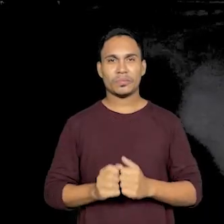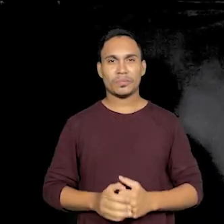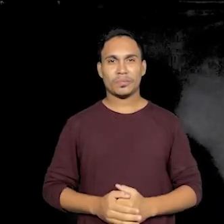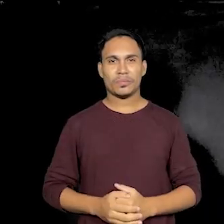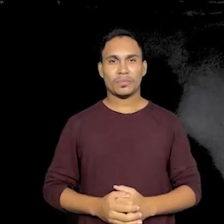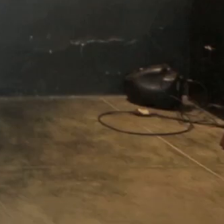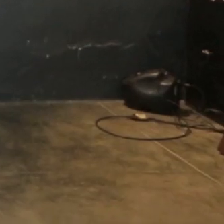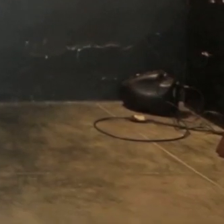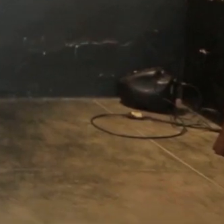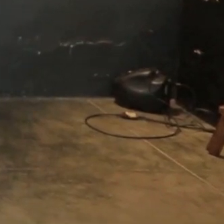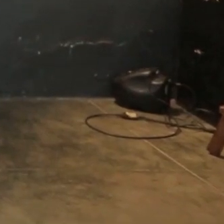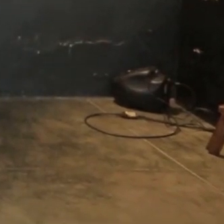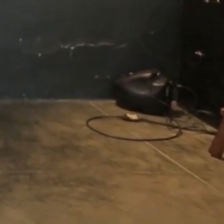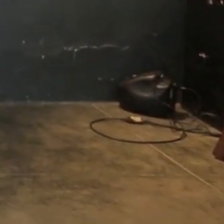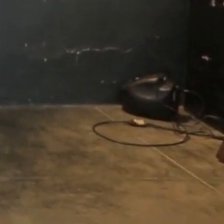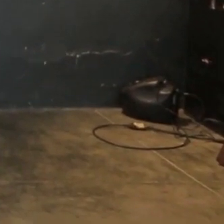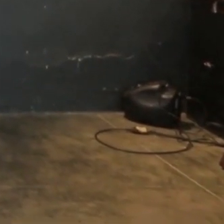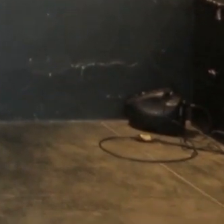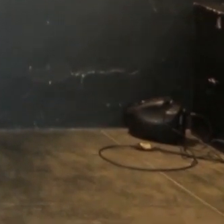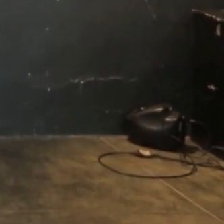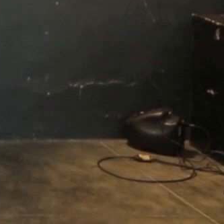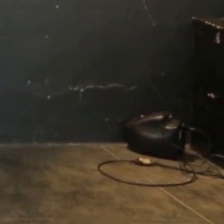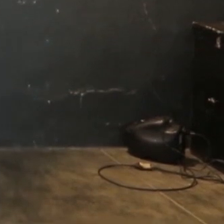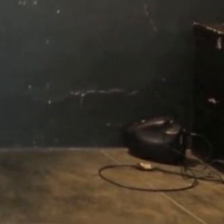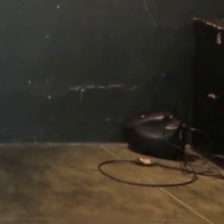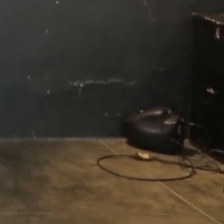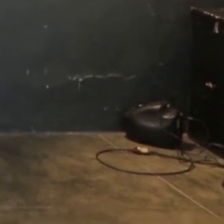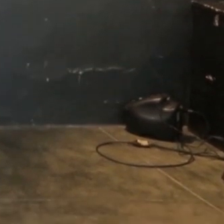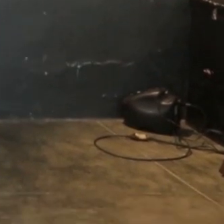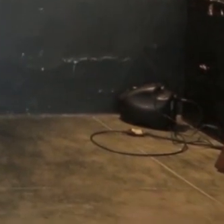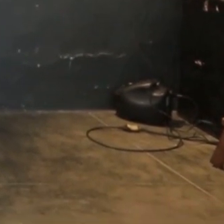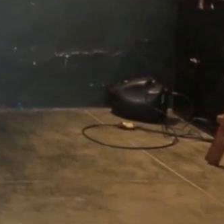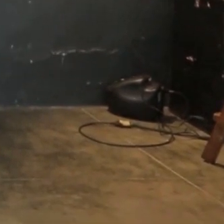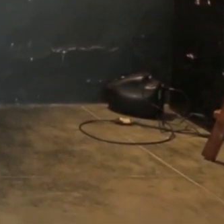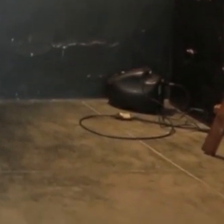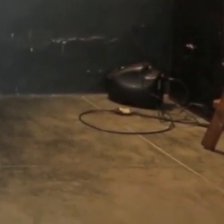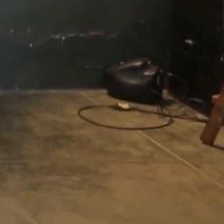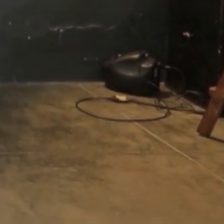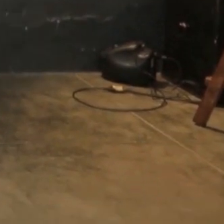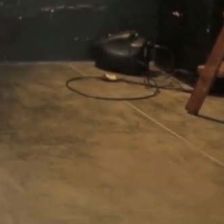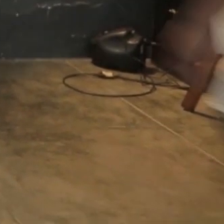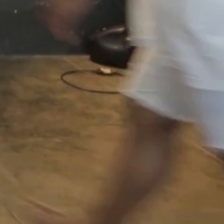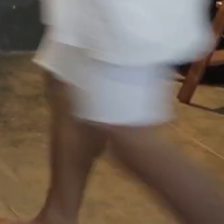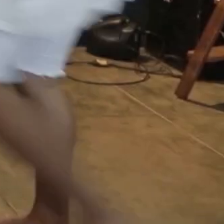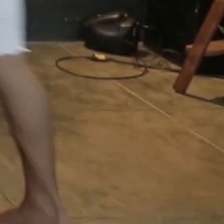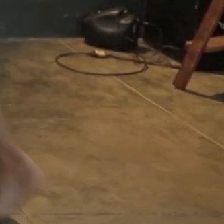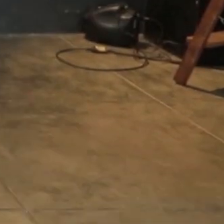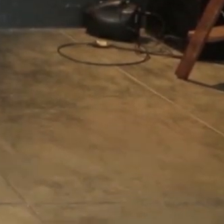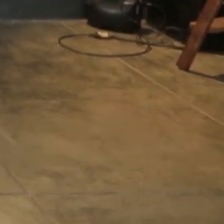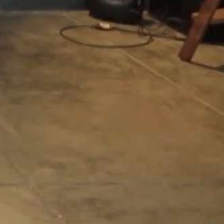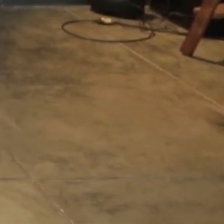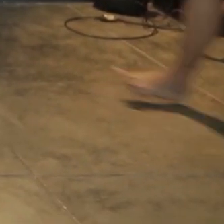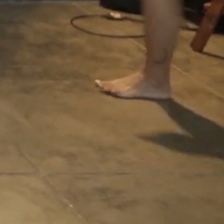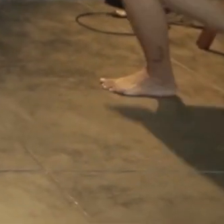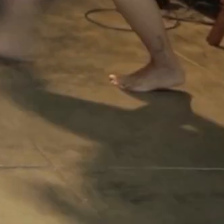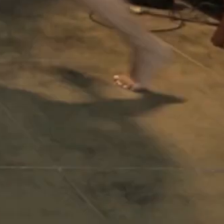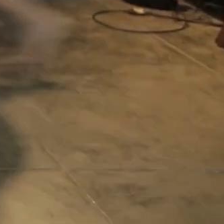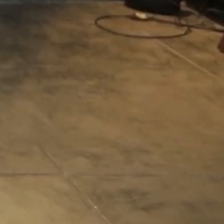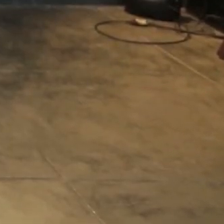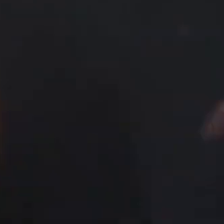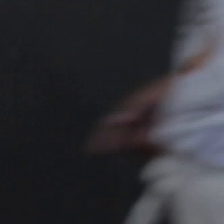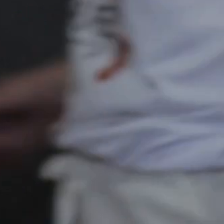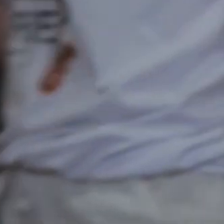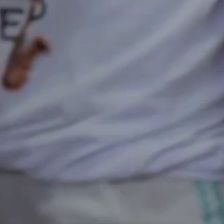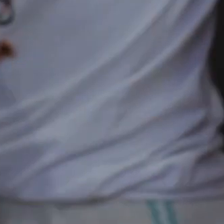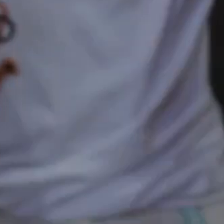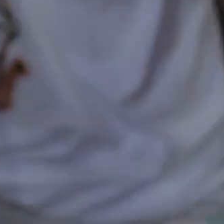Tela preta. Sala de ensaio. Na parede, em destaque, banner da escola de teatro. Clarissa entra, flexiona os joelhos para a esquerda e os braços